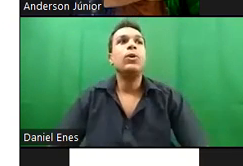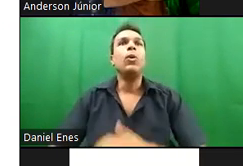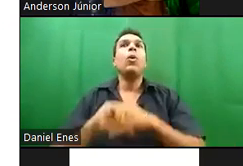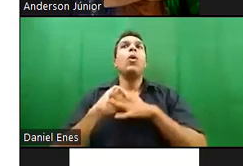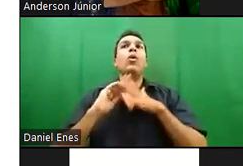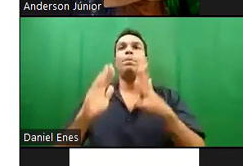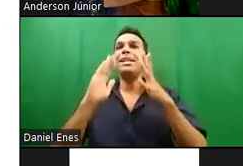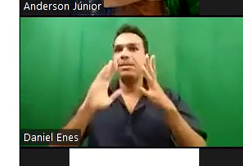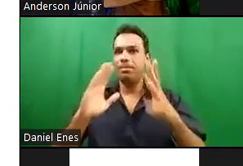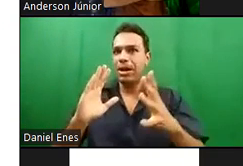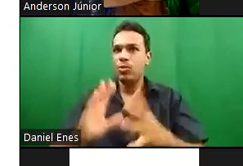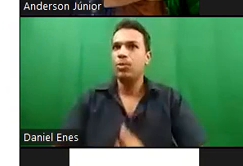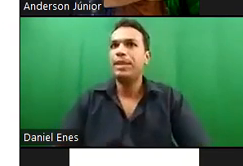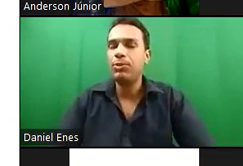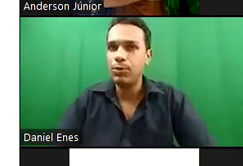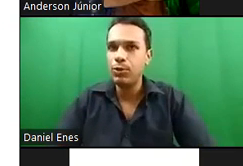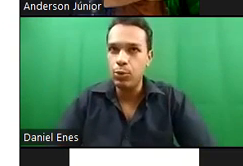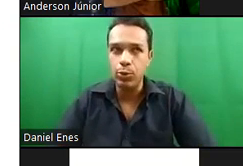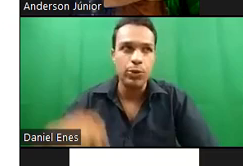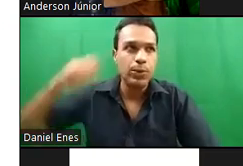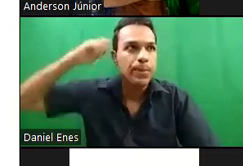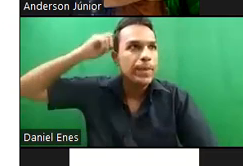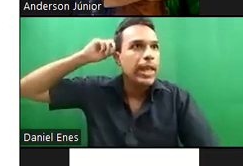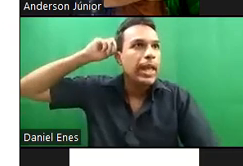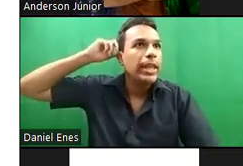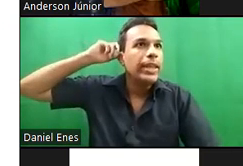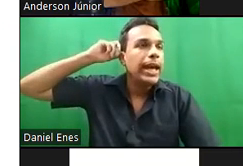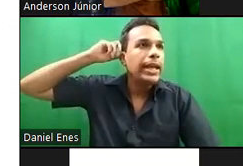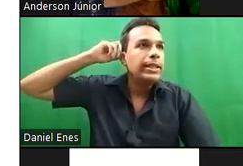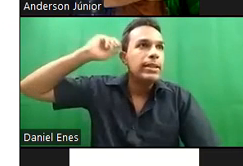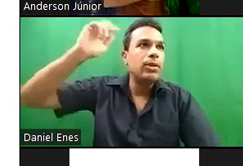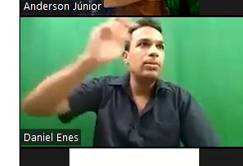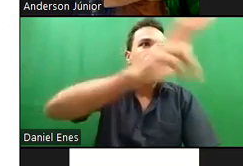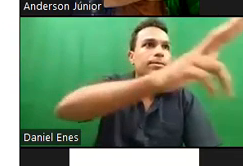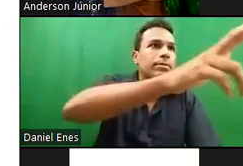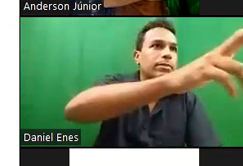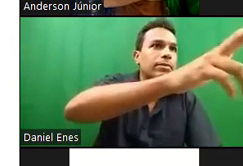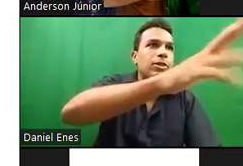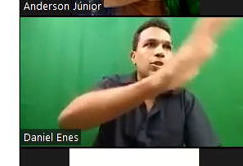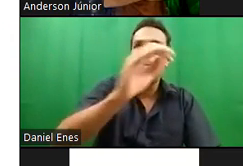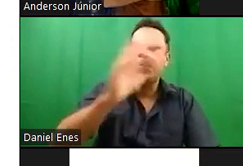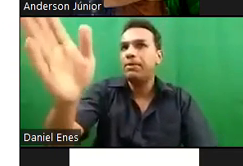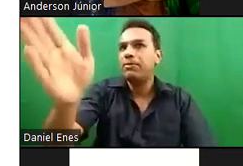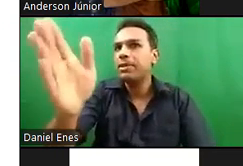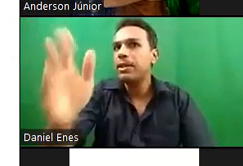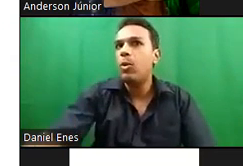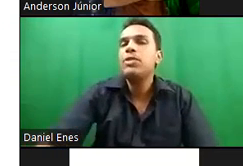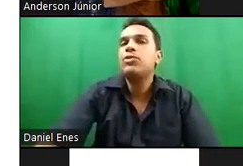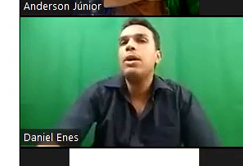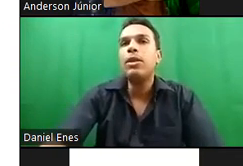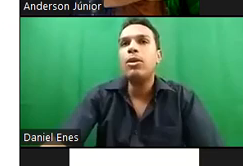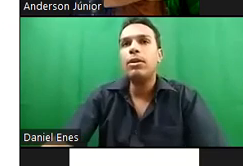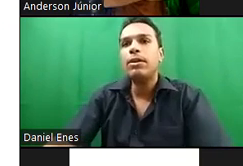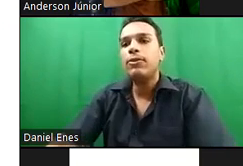E o principal, contato com os surdos. Né? Então, Descubra para você qual é a